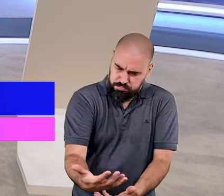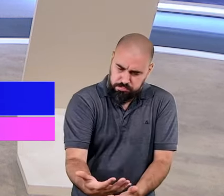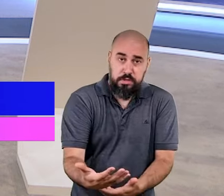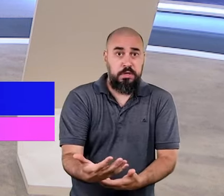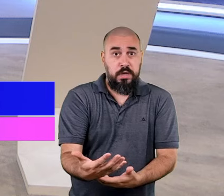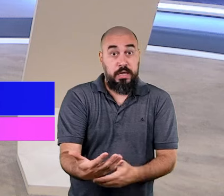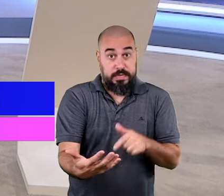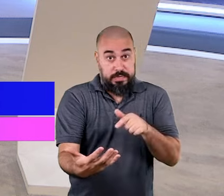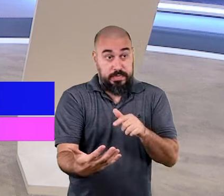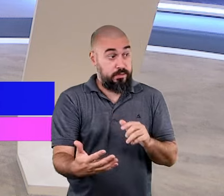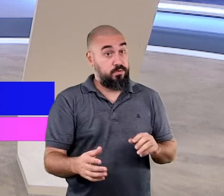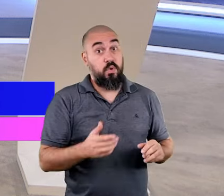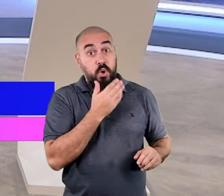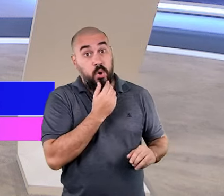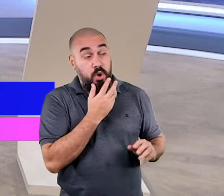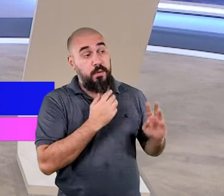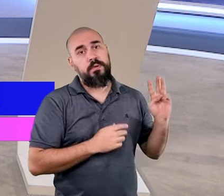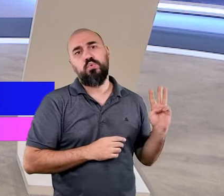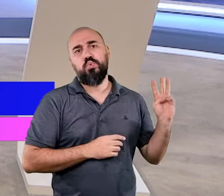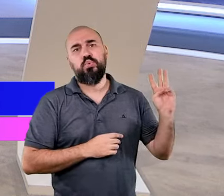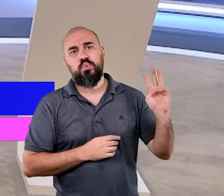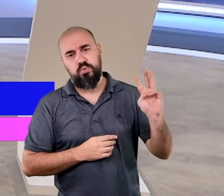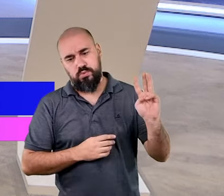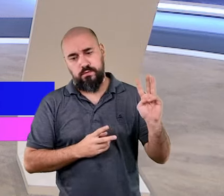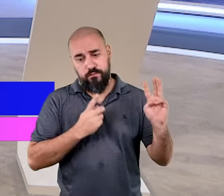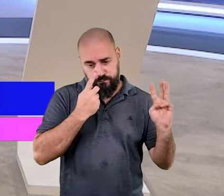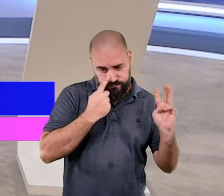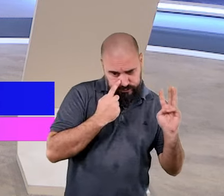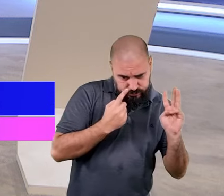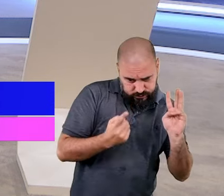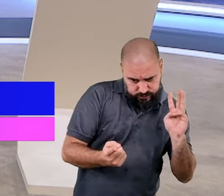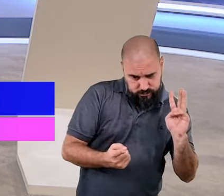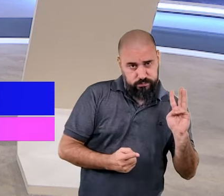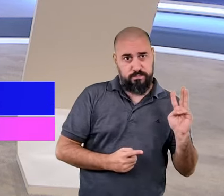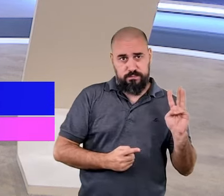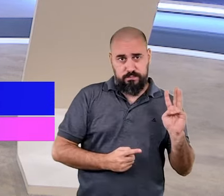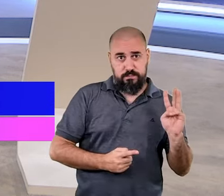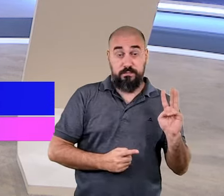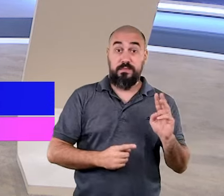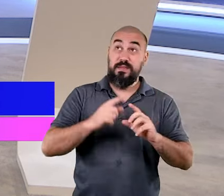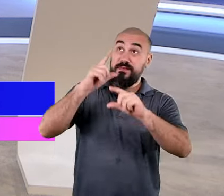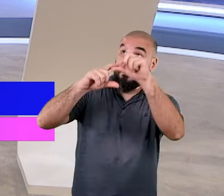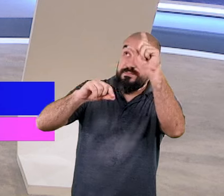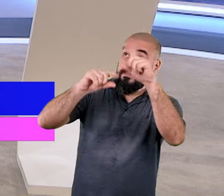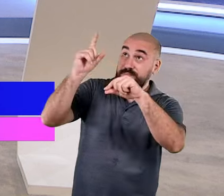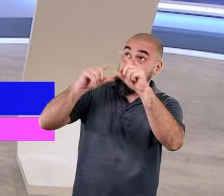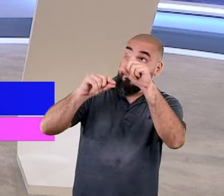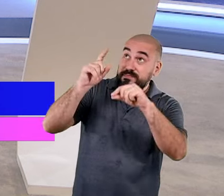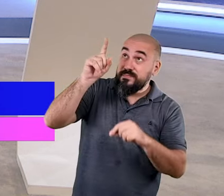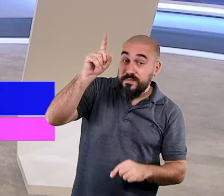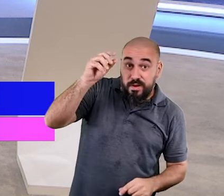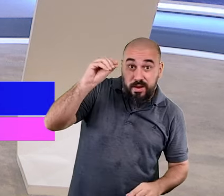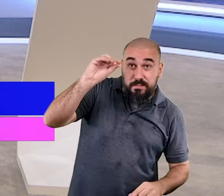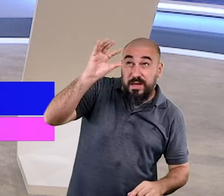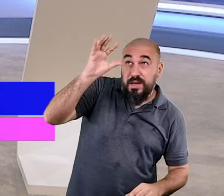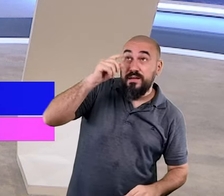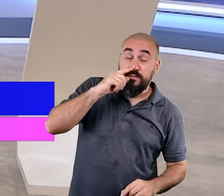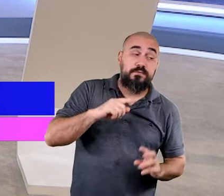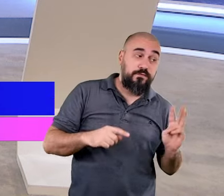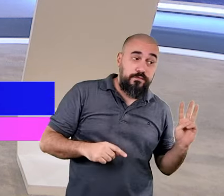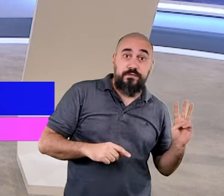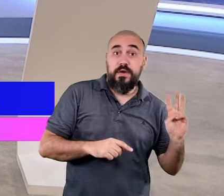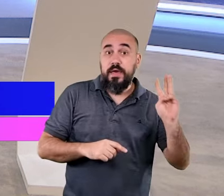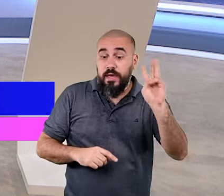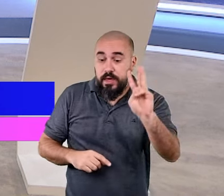3 reis, que acompanhavam um pouco das profecias e entenderam o nascimento do Messias pela estrela que brilhou, mas